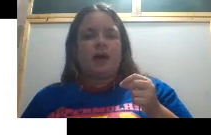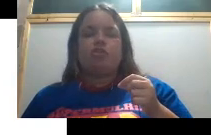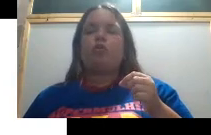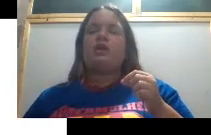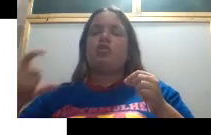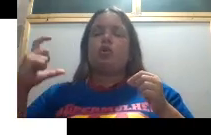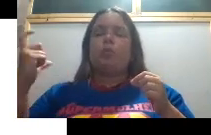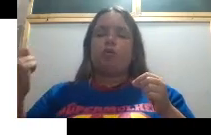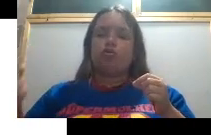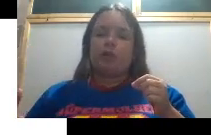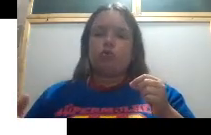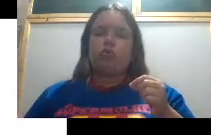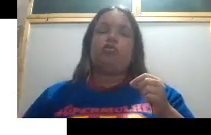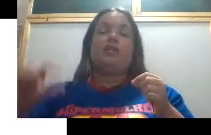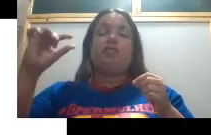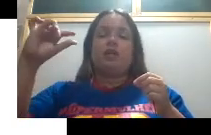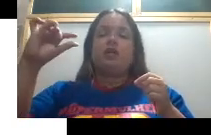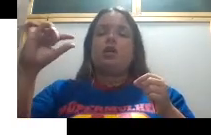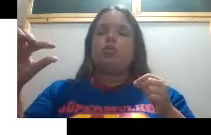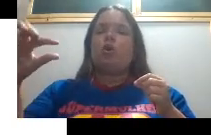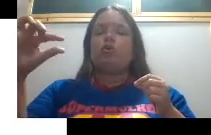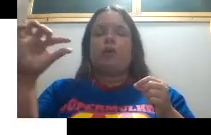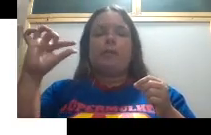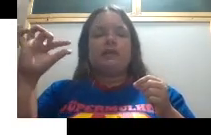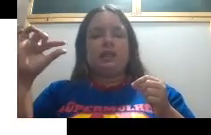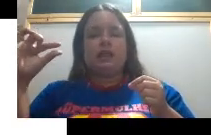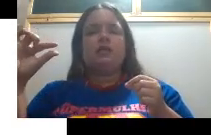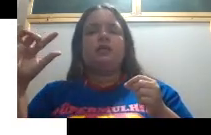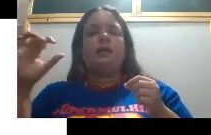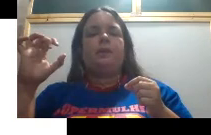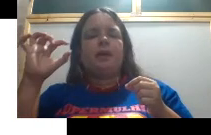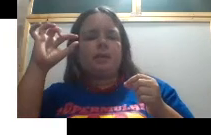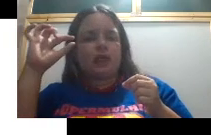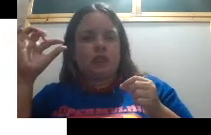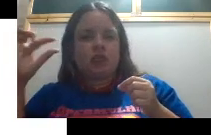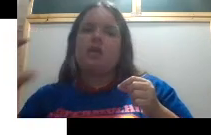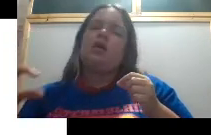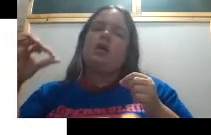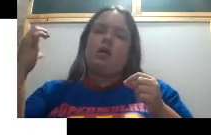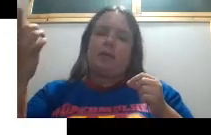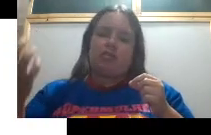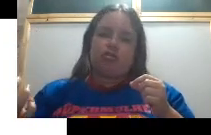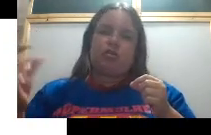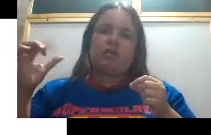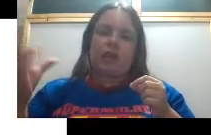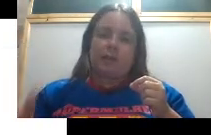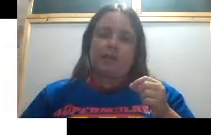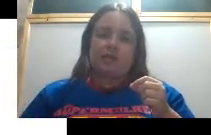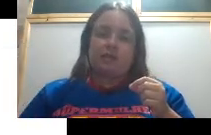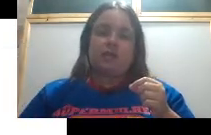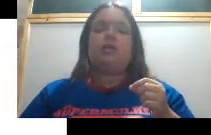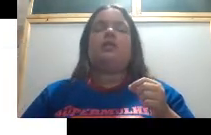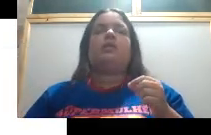Brasil under mas quando a gente compra alguns produtos né bem não vota no a bandeirinha né bem pequenininha mas